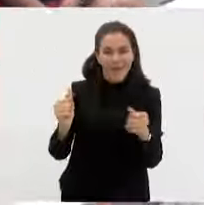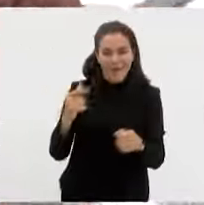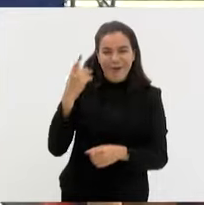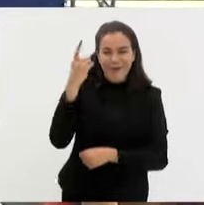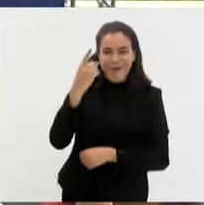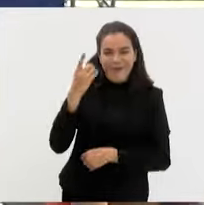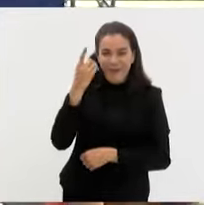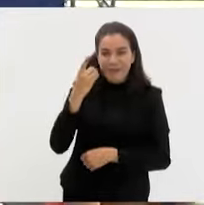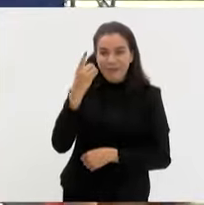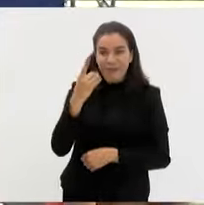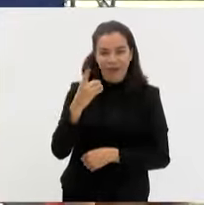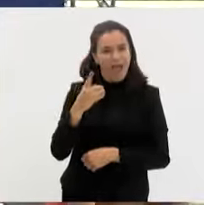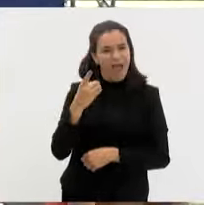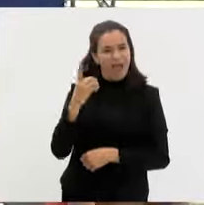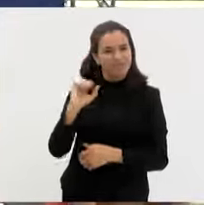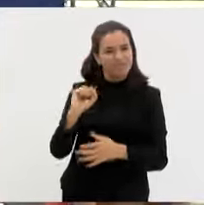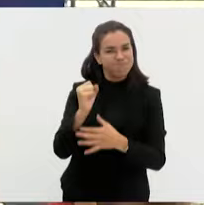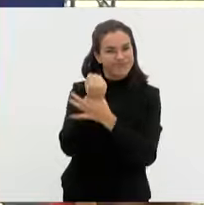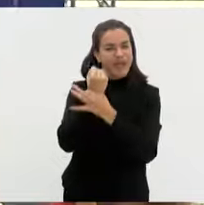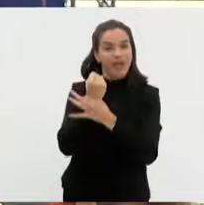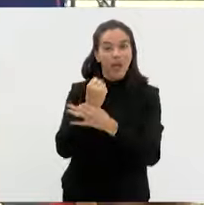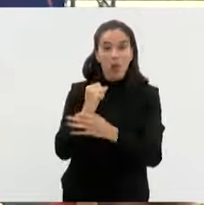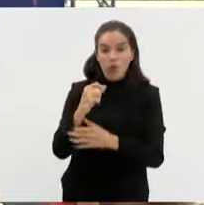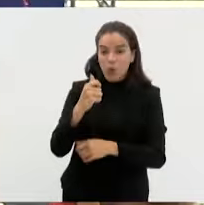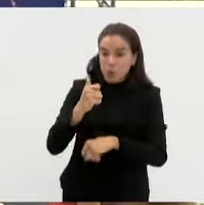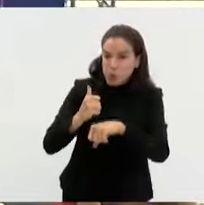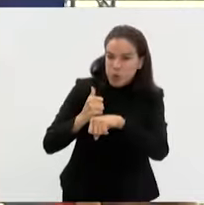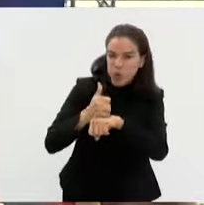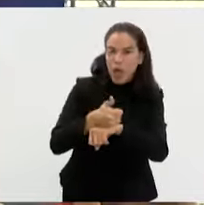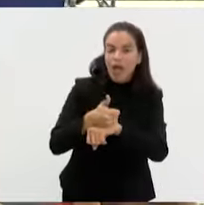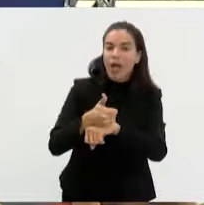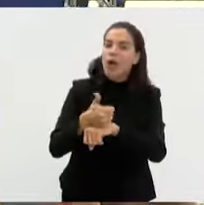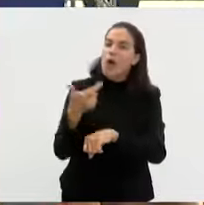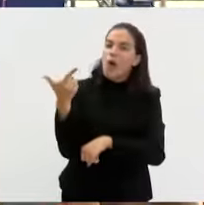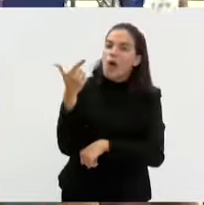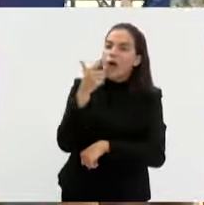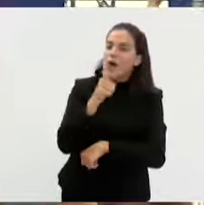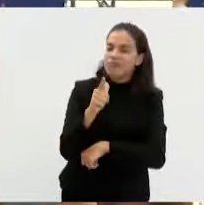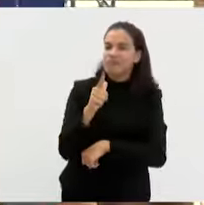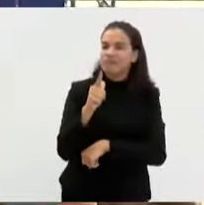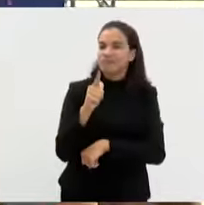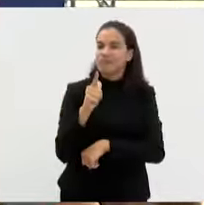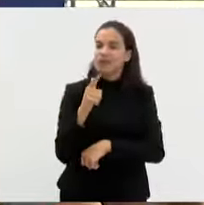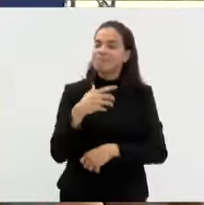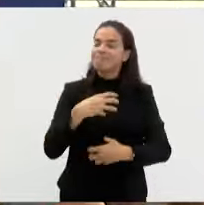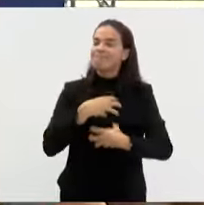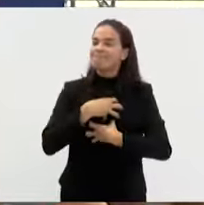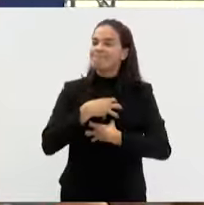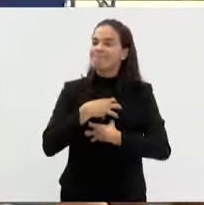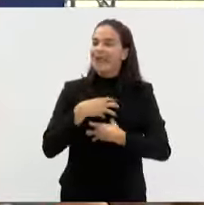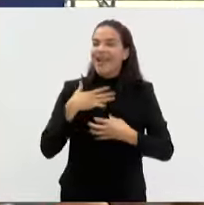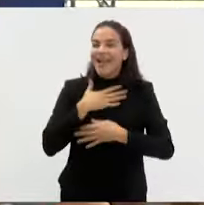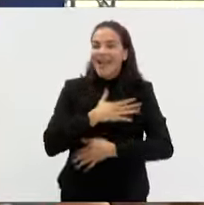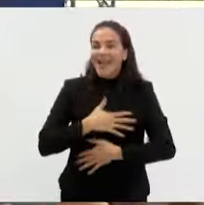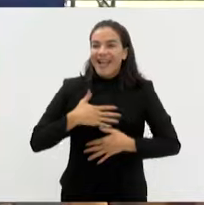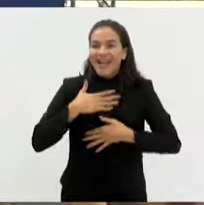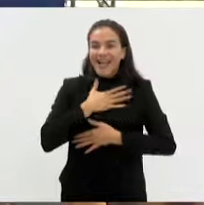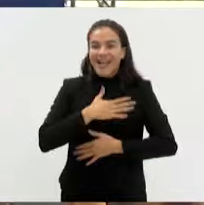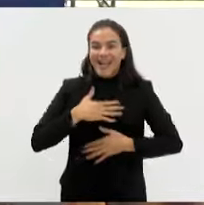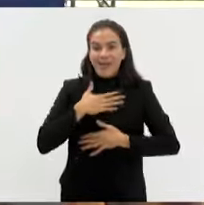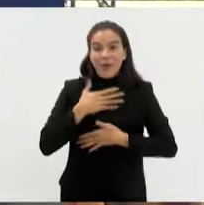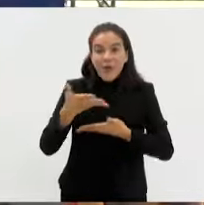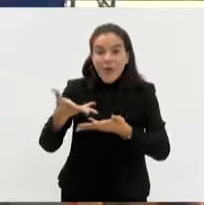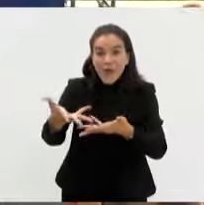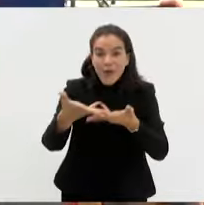parlamentares. Ela garantiu que, apesar do esforço, concluir a prova deixa um sentimento de satisfação e